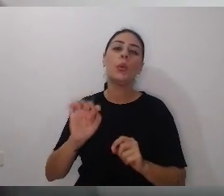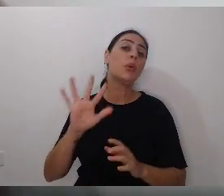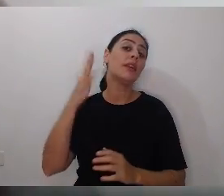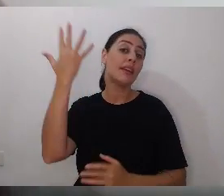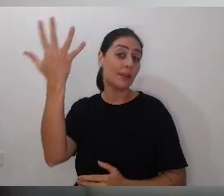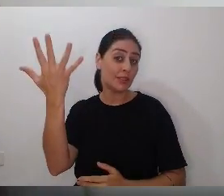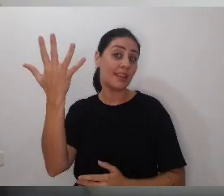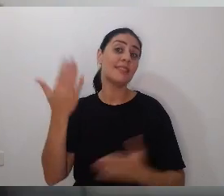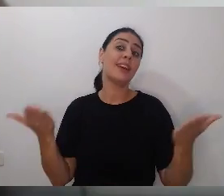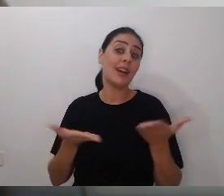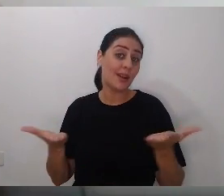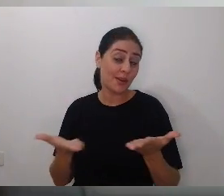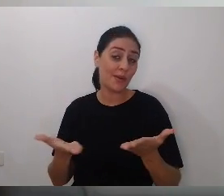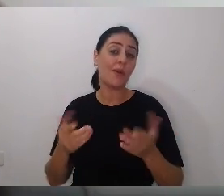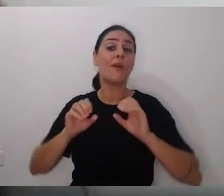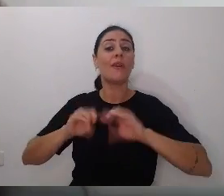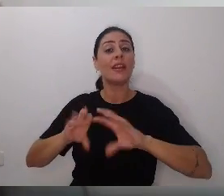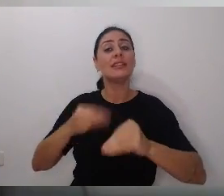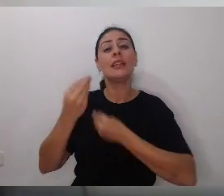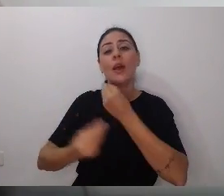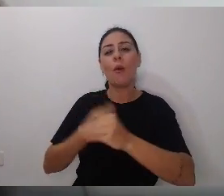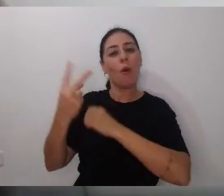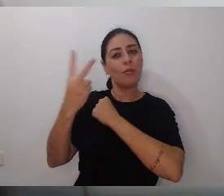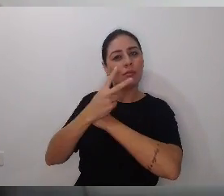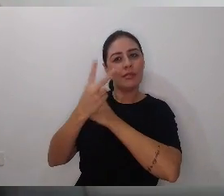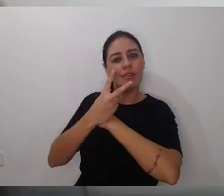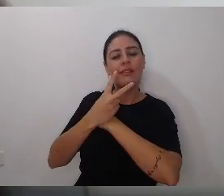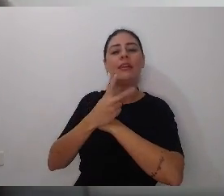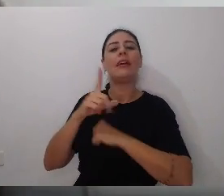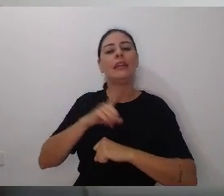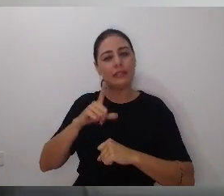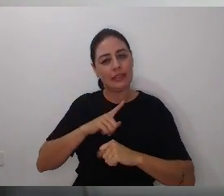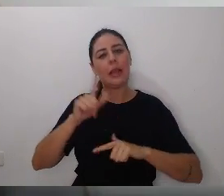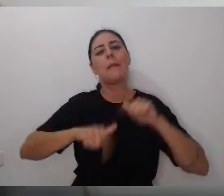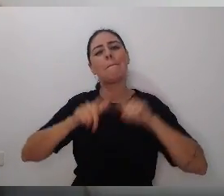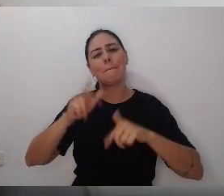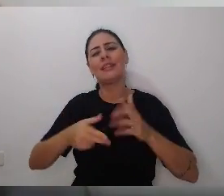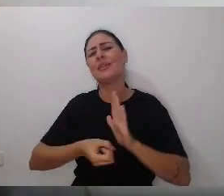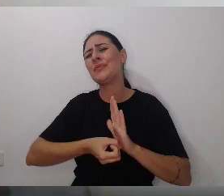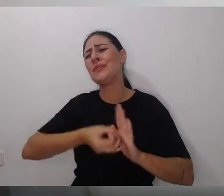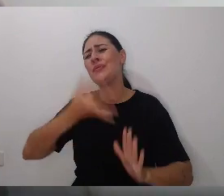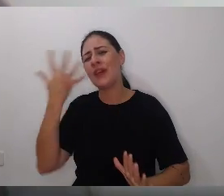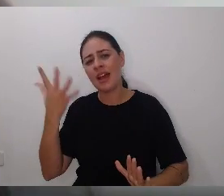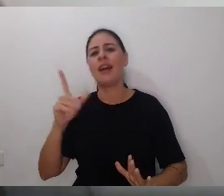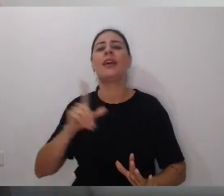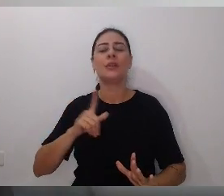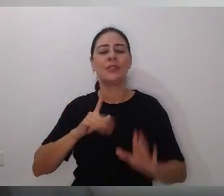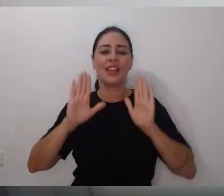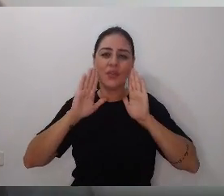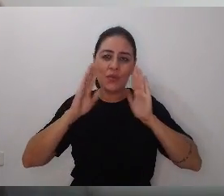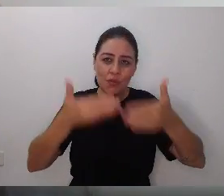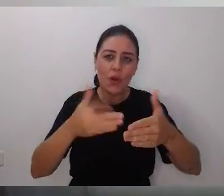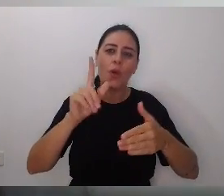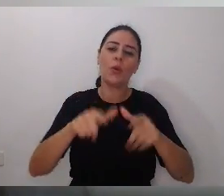lúdica, né? A gente tem muitos materiais disponíveis já feitos sobre a pandemia, que ensinam o